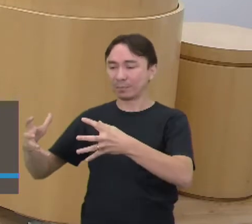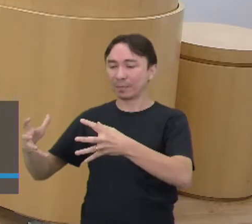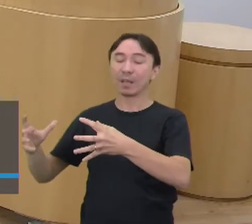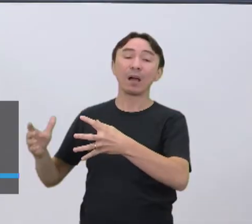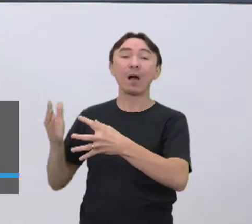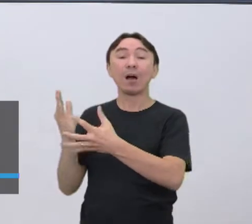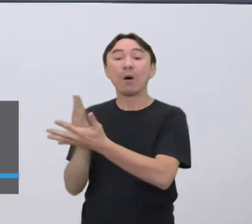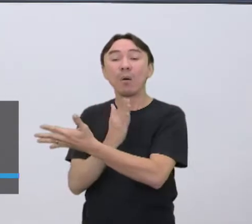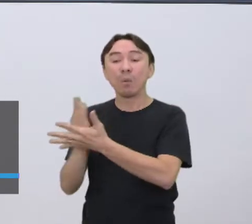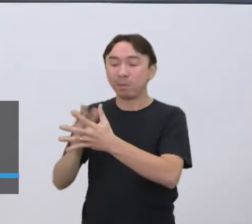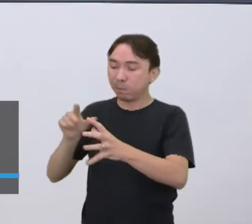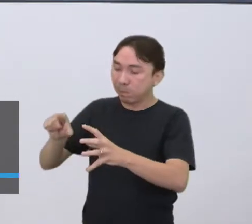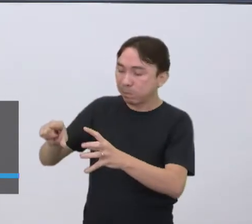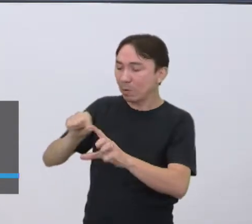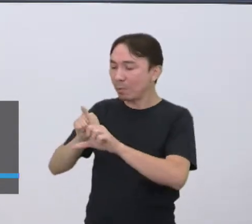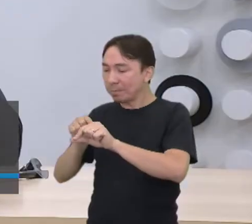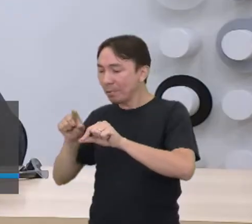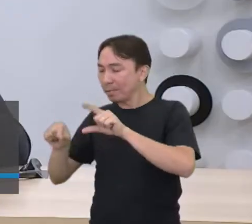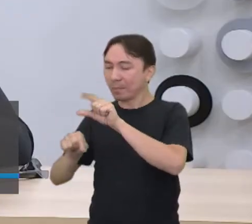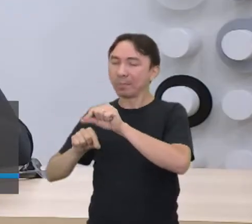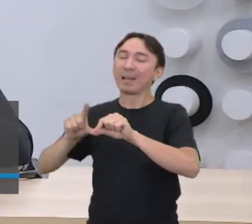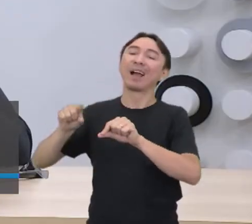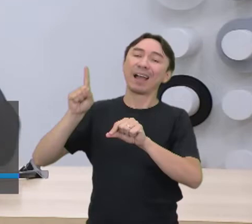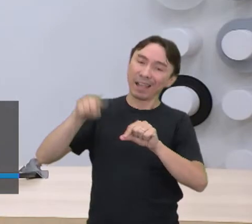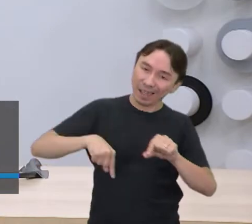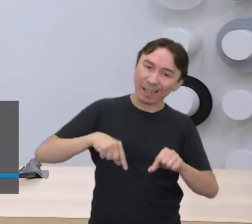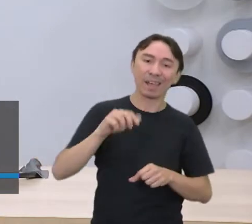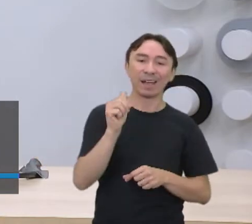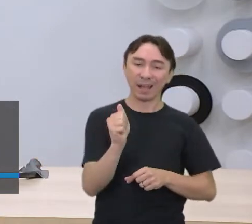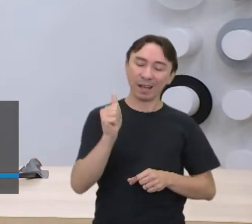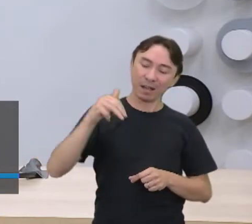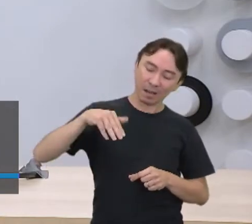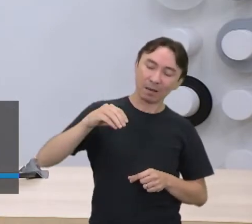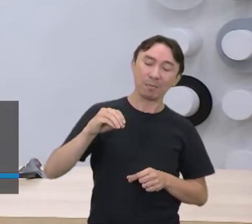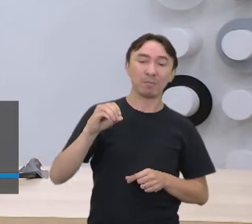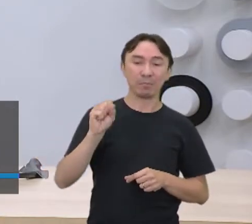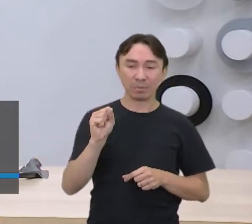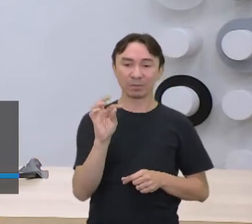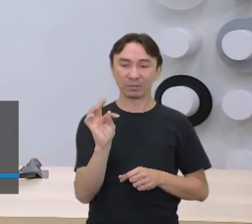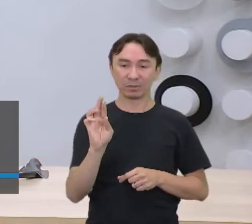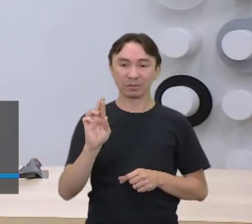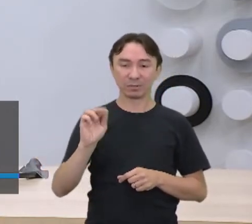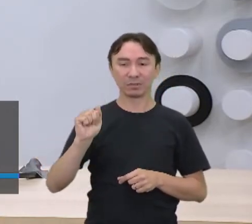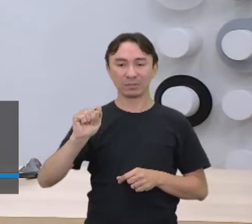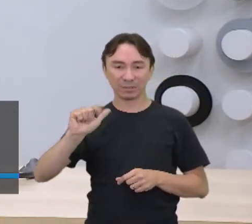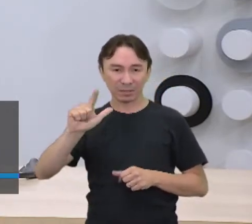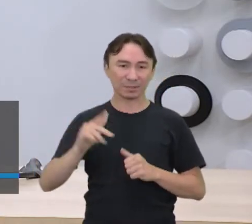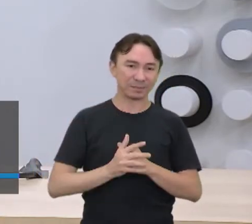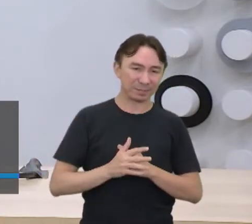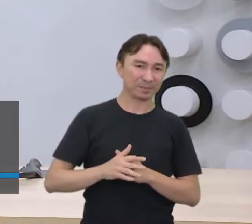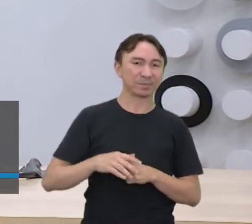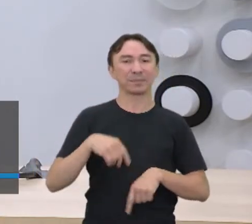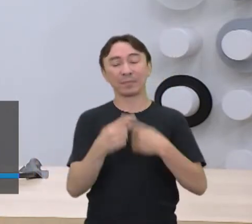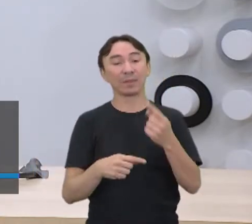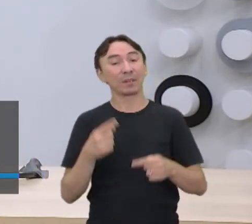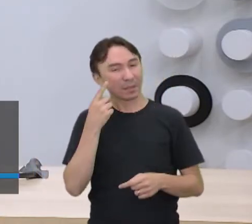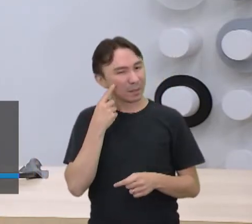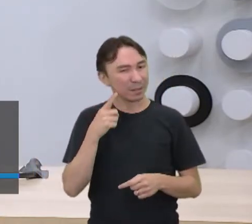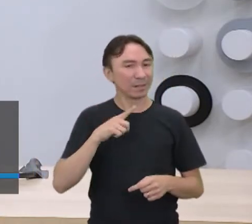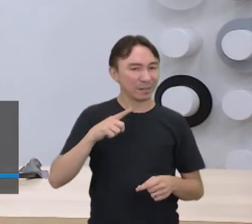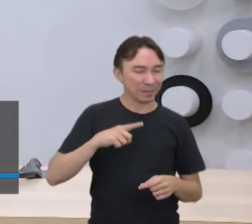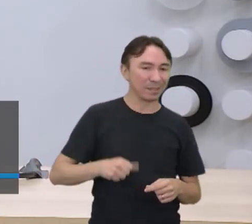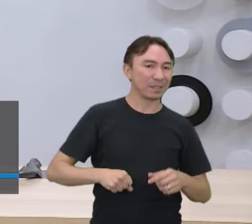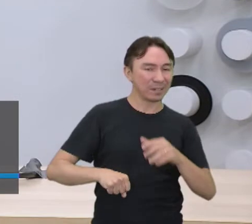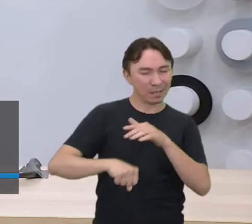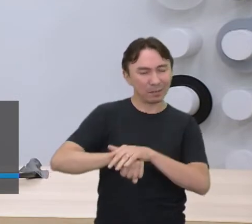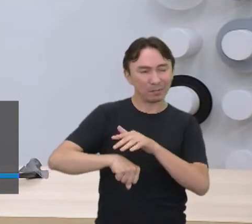amostral. Mas posso pegar de qualquer jeito? Não, tem as técnicas. Até foi eu que dei essa aula aí que você elaborou e falou, não, vai lá, Roberto. Eu fui e vim falar das técnicas